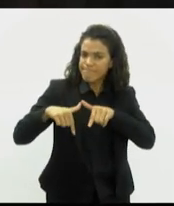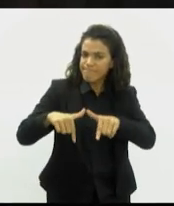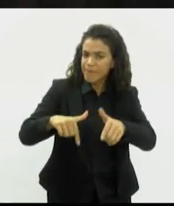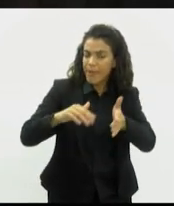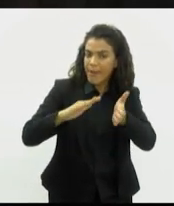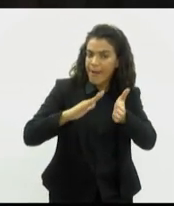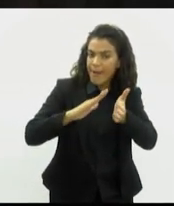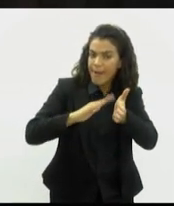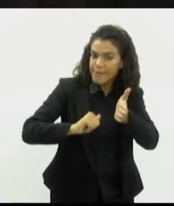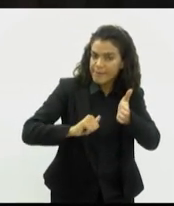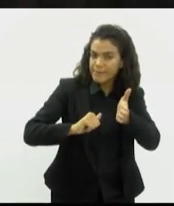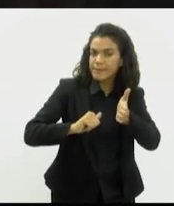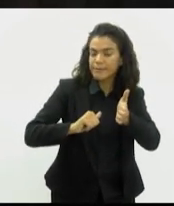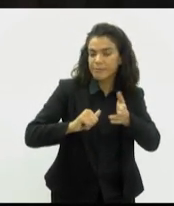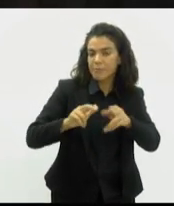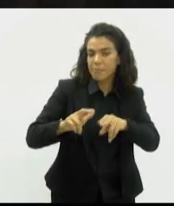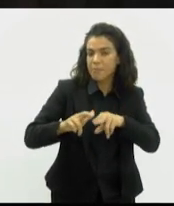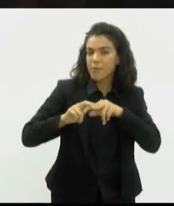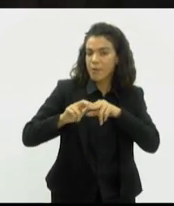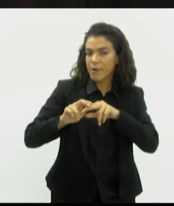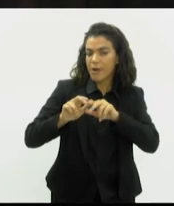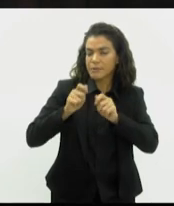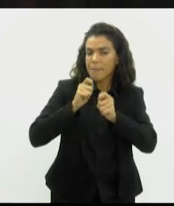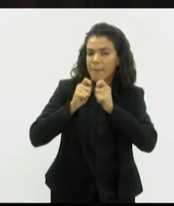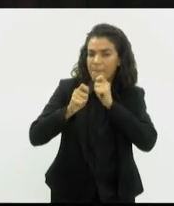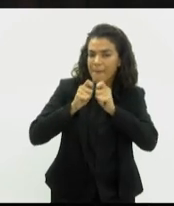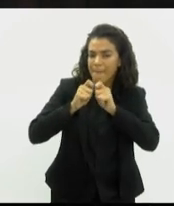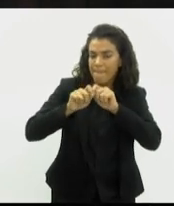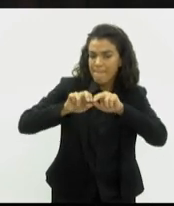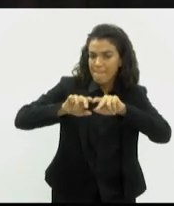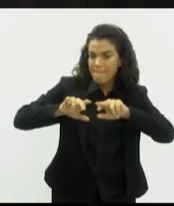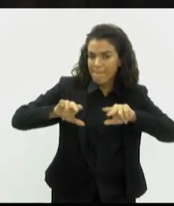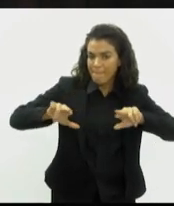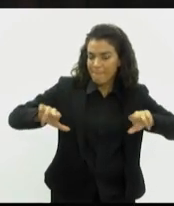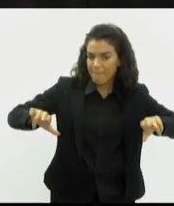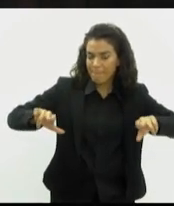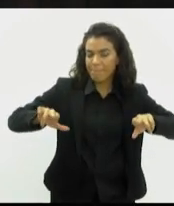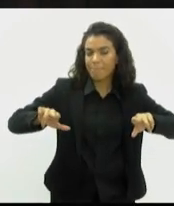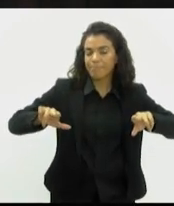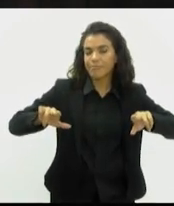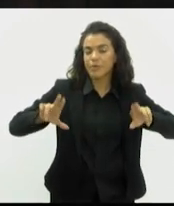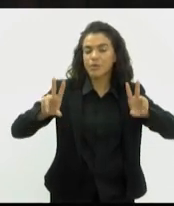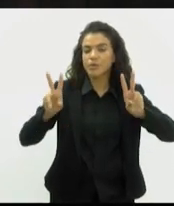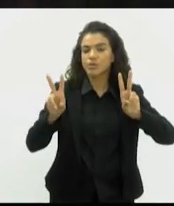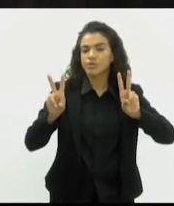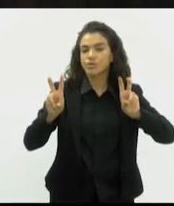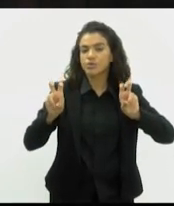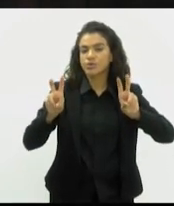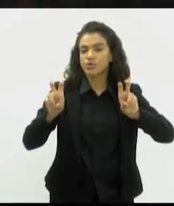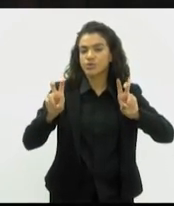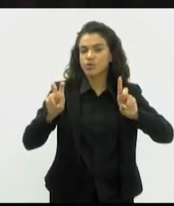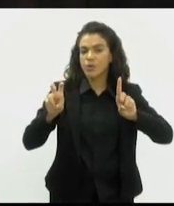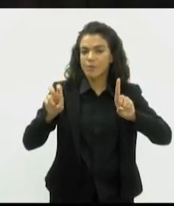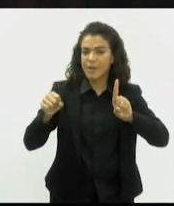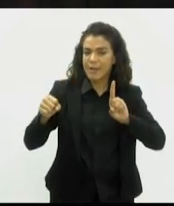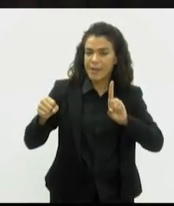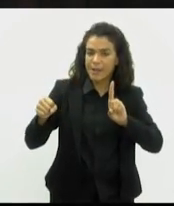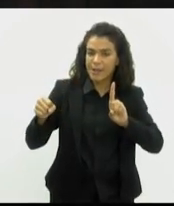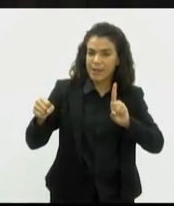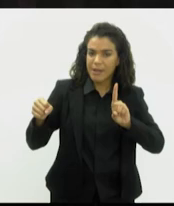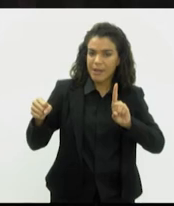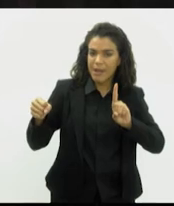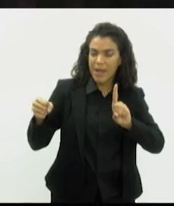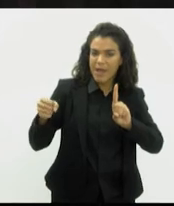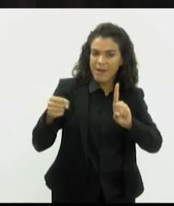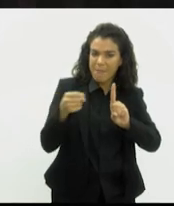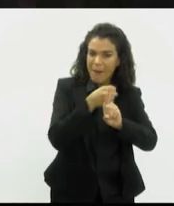de alguns veículos da imprensa em relação à agressão do filho